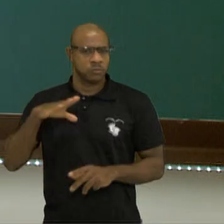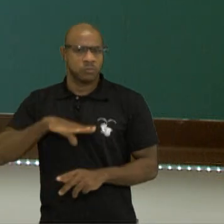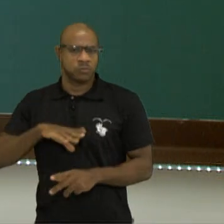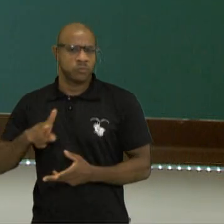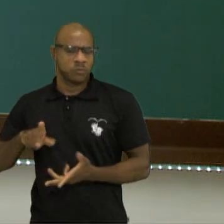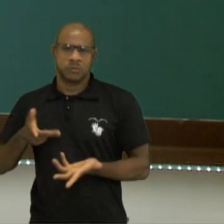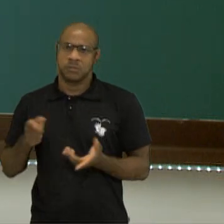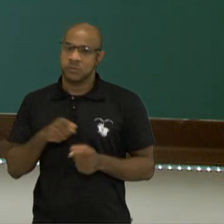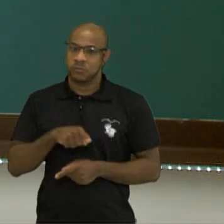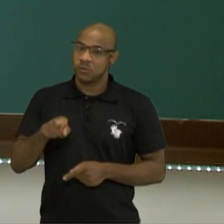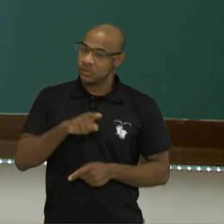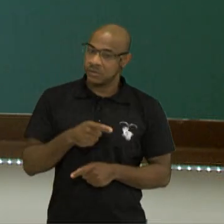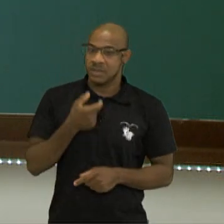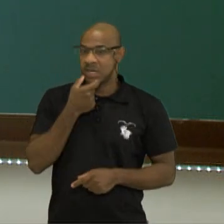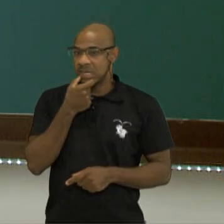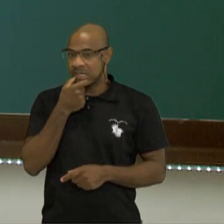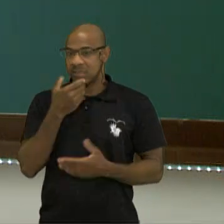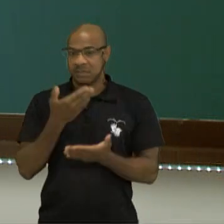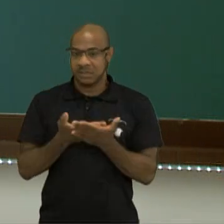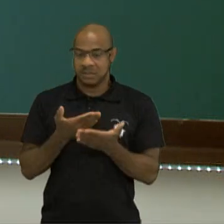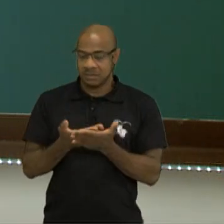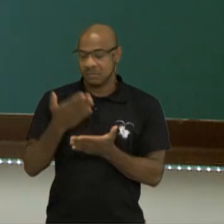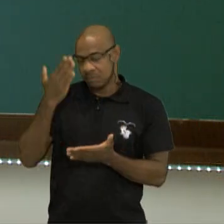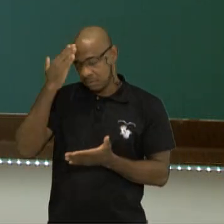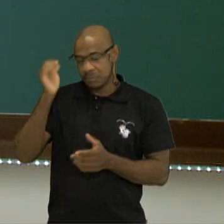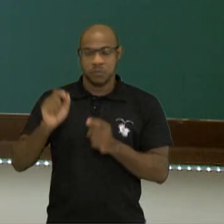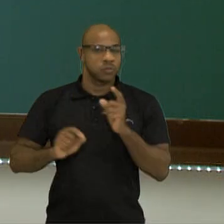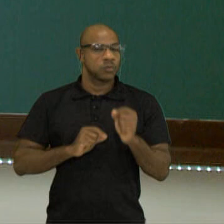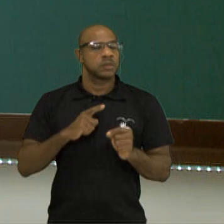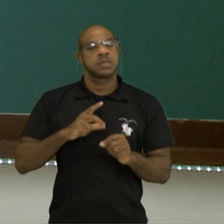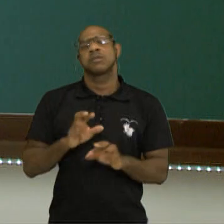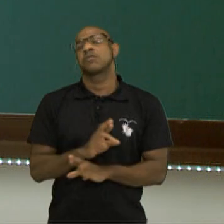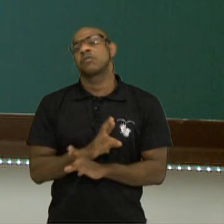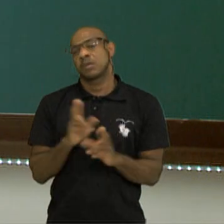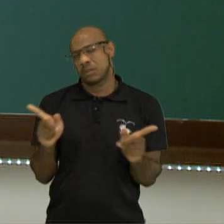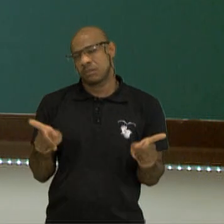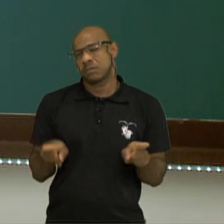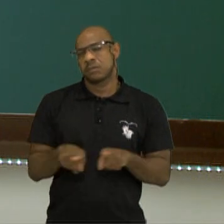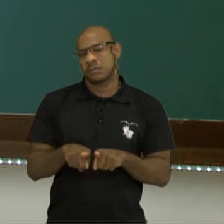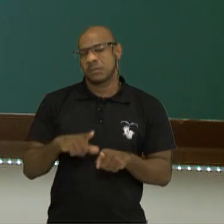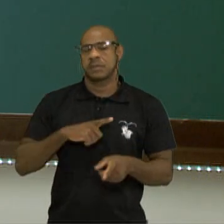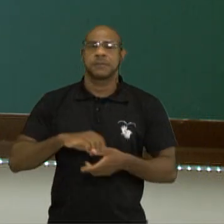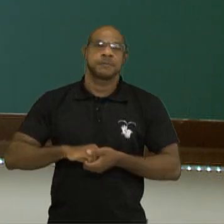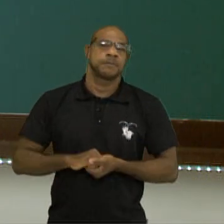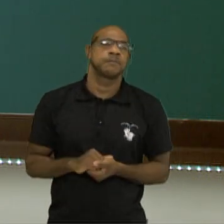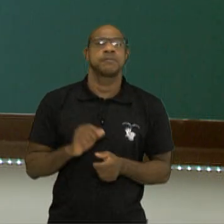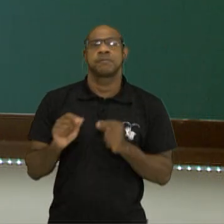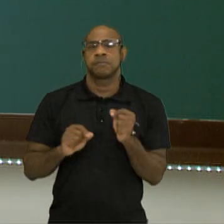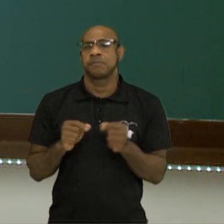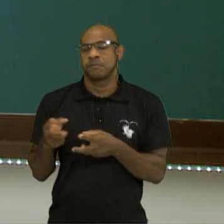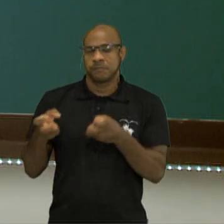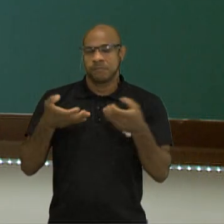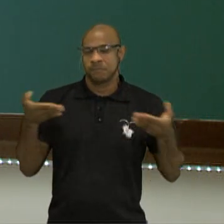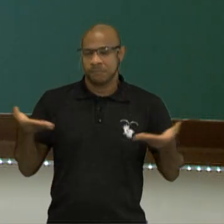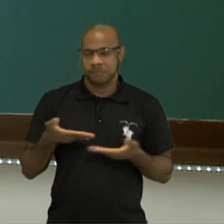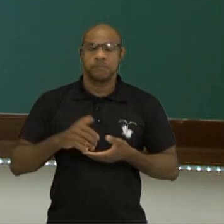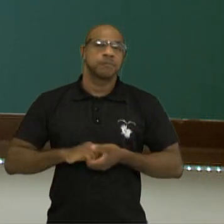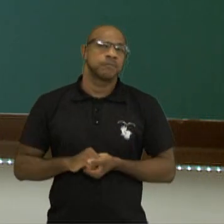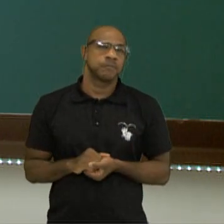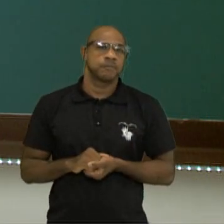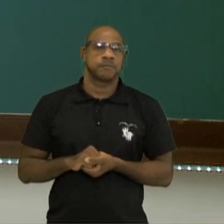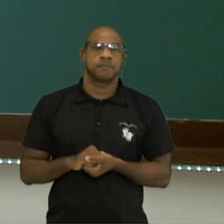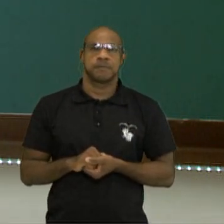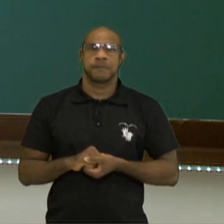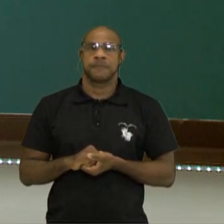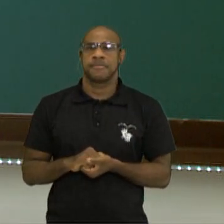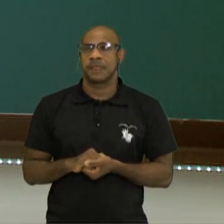como estudante de língua estrangeira, sabe que existem diferentes situações de ocasião e é isso que a gente vai observar hoje, tá bom?